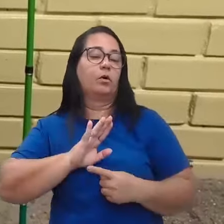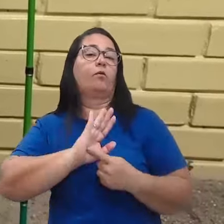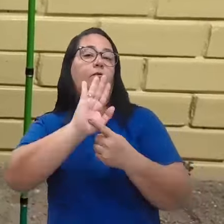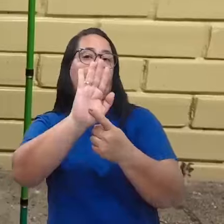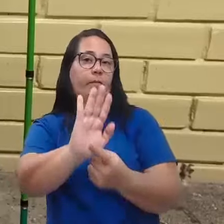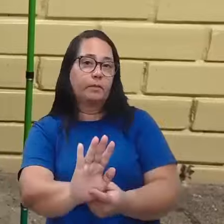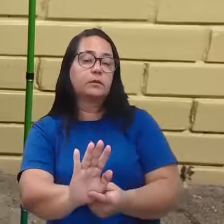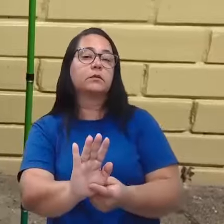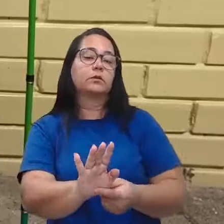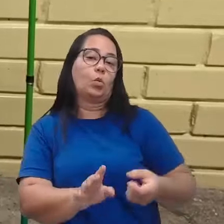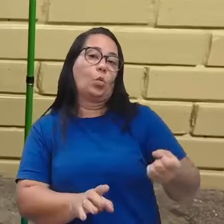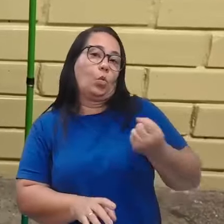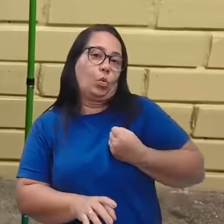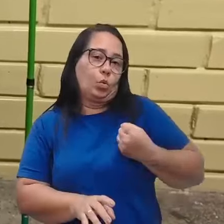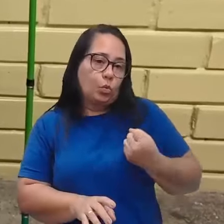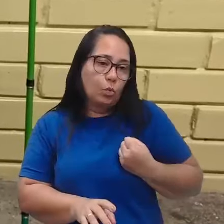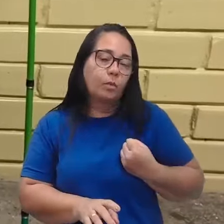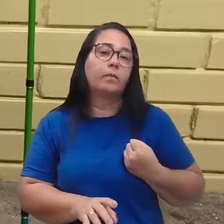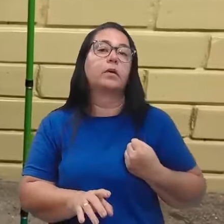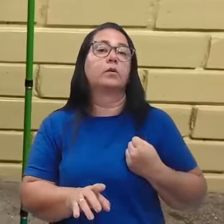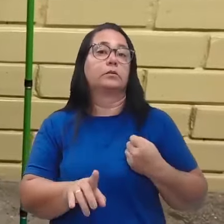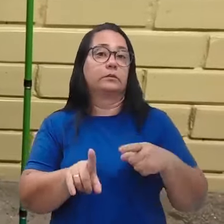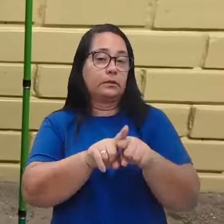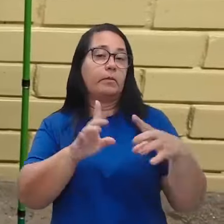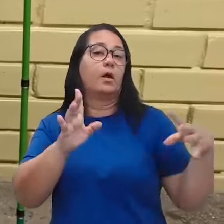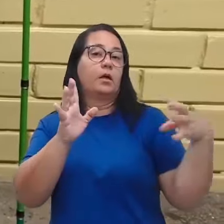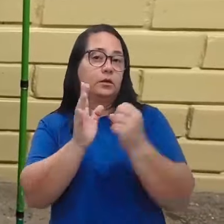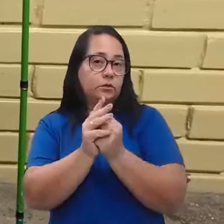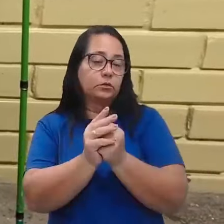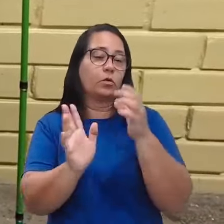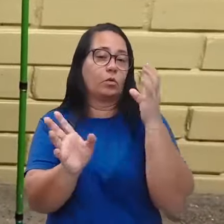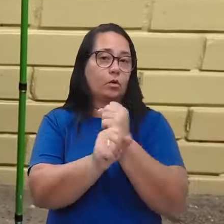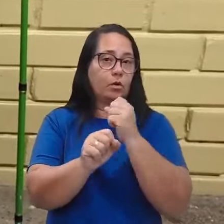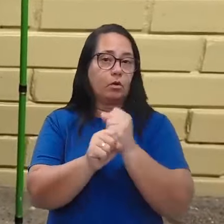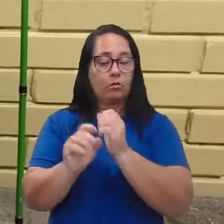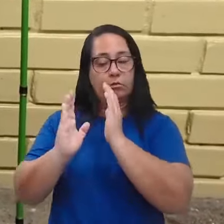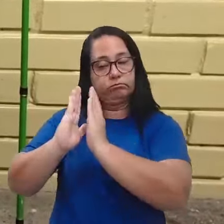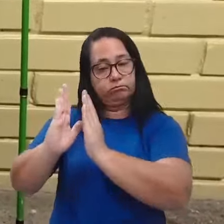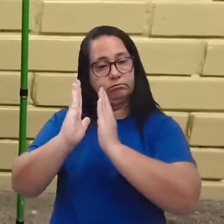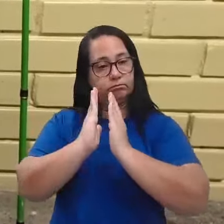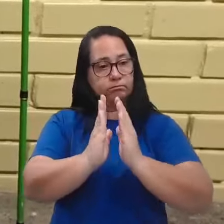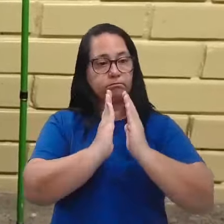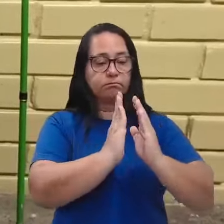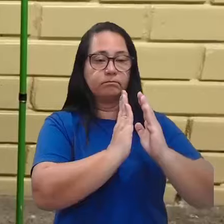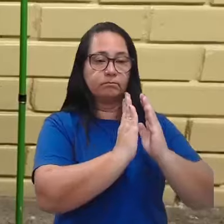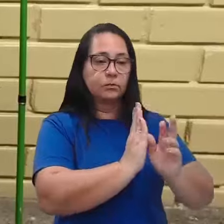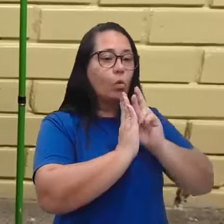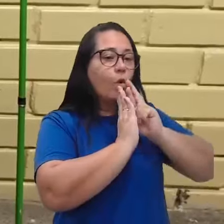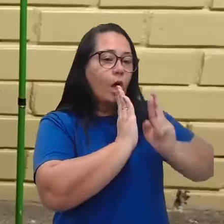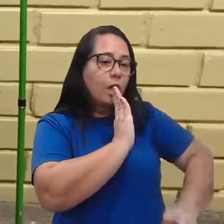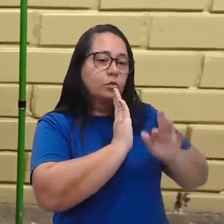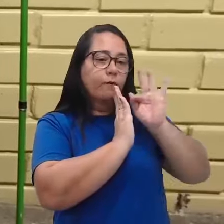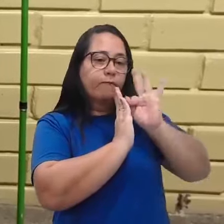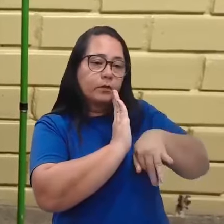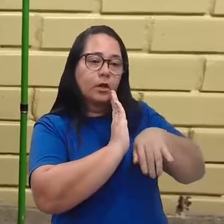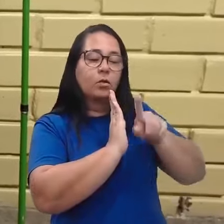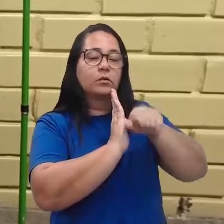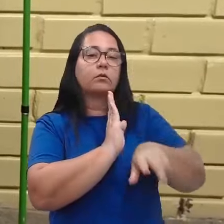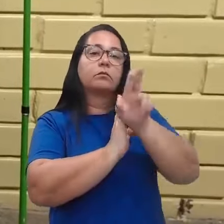números, registrando aqui e fazendo os cálculos. Parcela por parcela e colocando o resultado aqui ao final. Esse é um